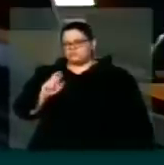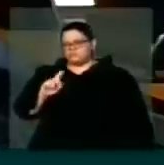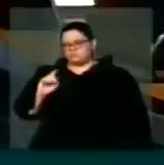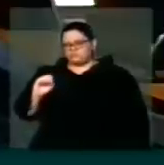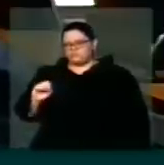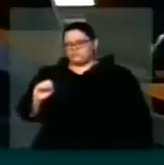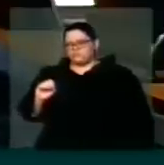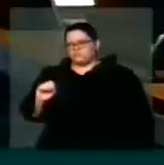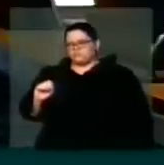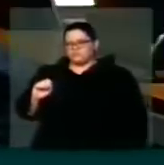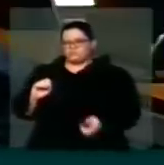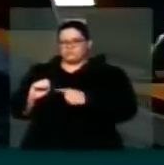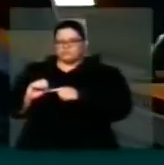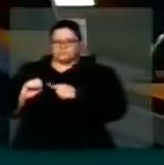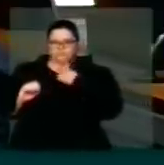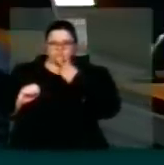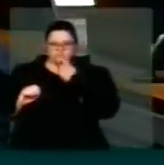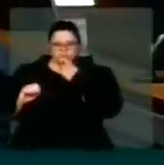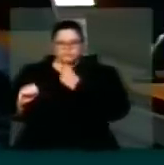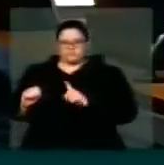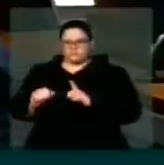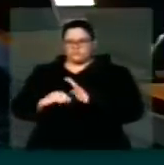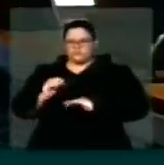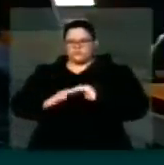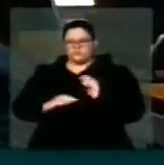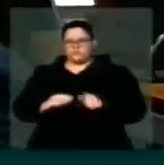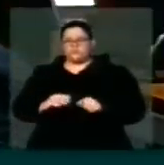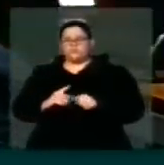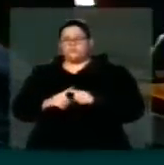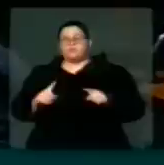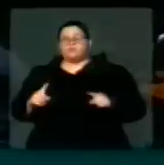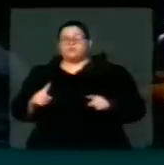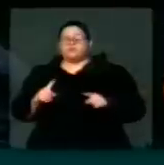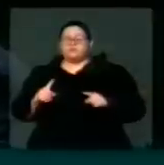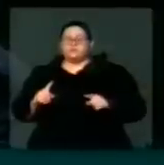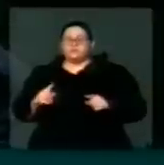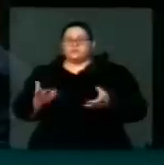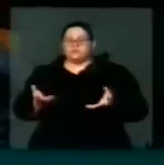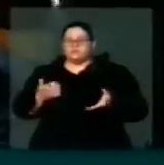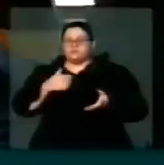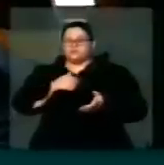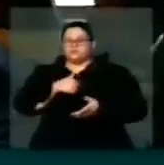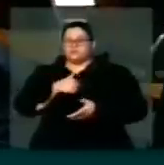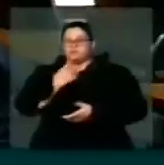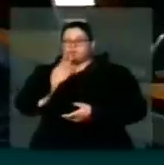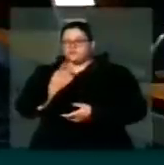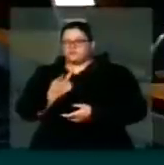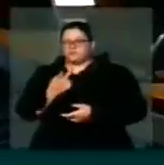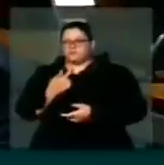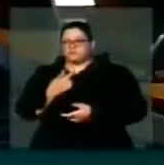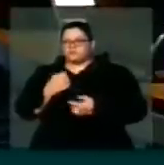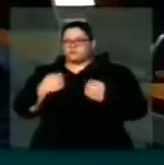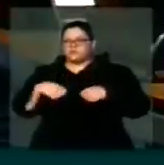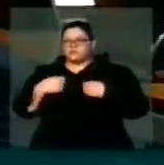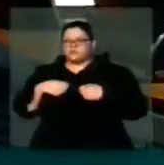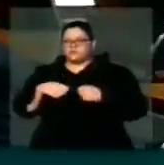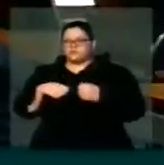ela teria vindo para o Supremo. Então, registro que nós temos a corroborar a tese do